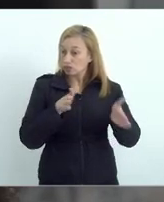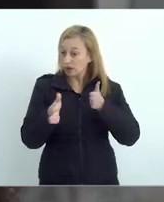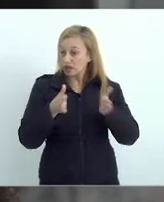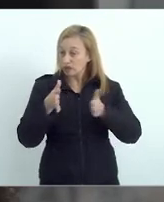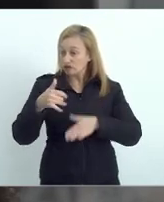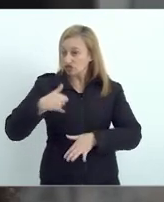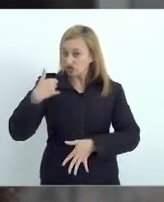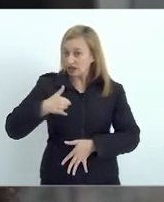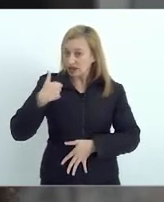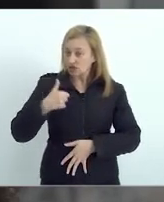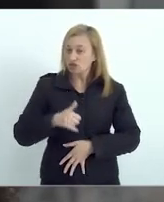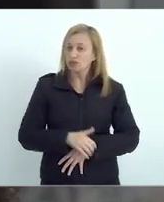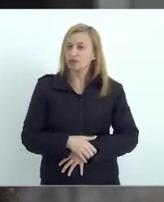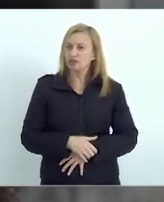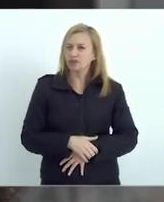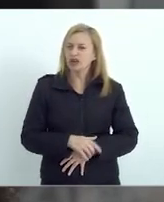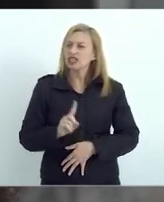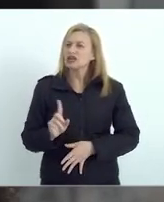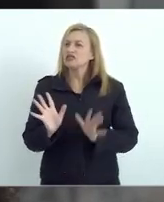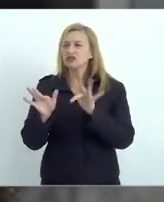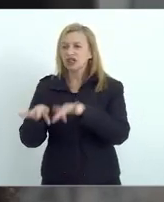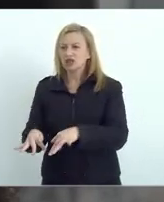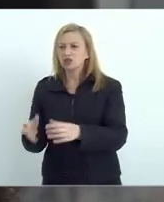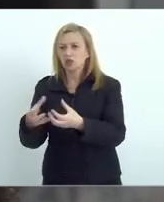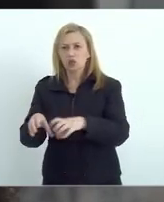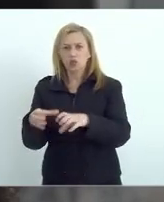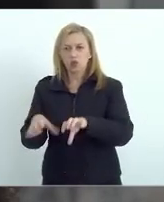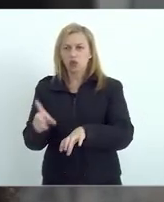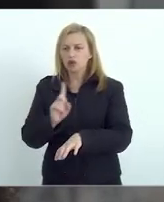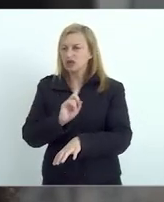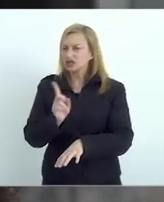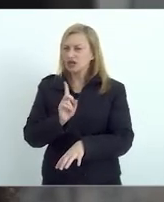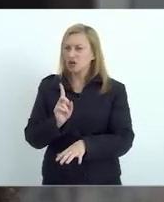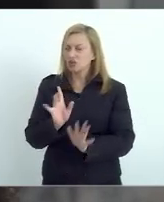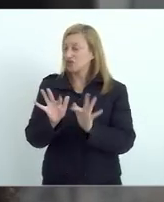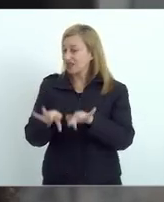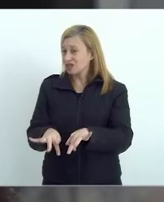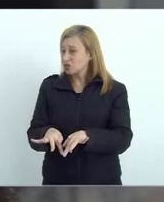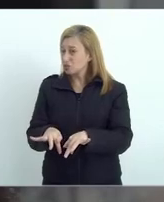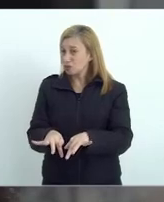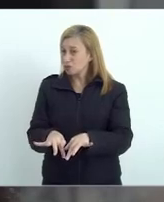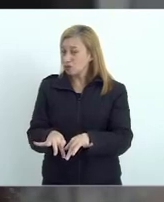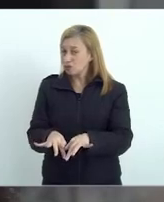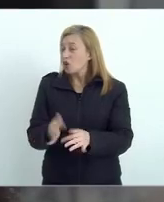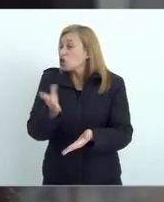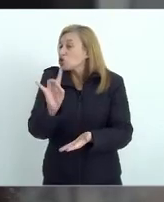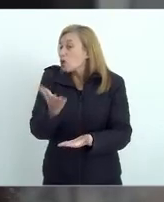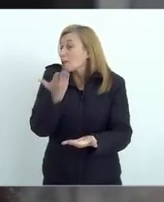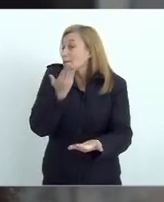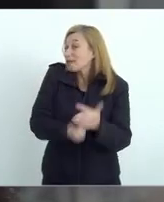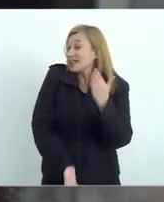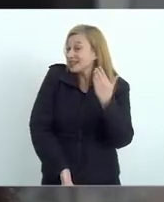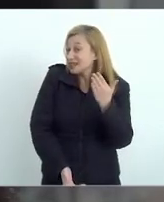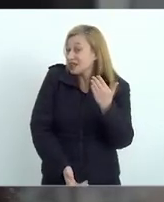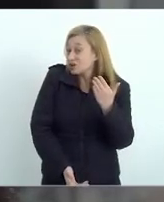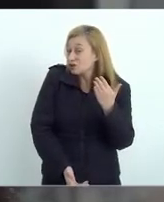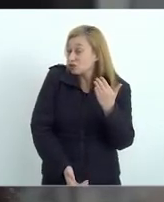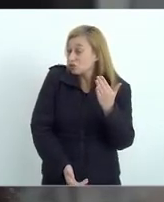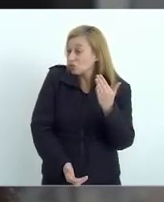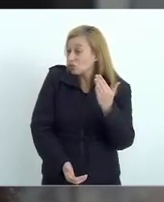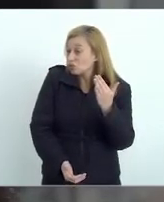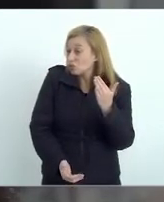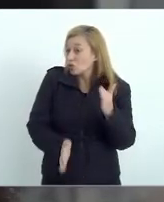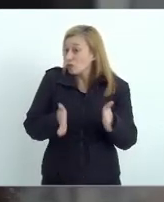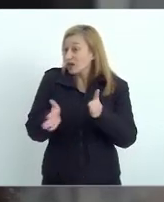né e ao término de um concurso que não acaba acabaram perdendo a o